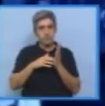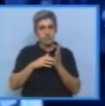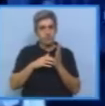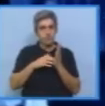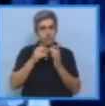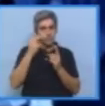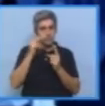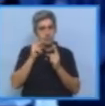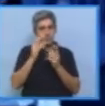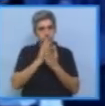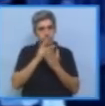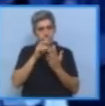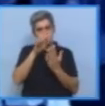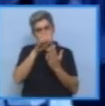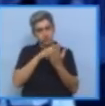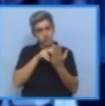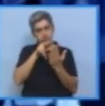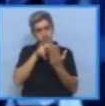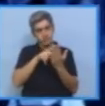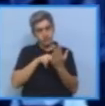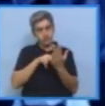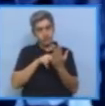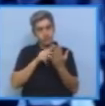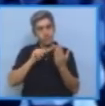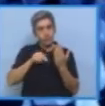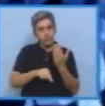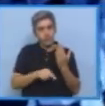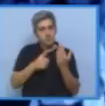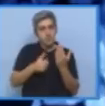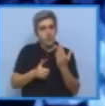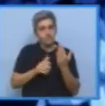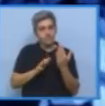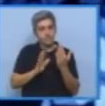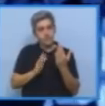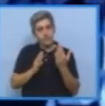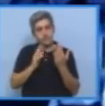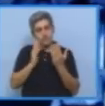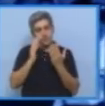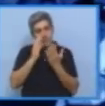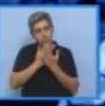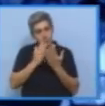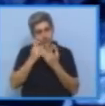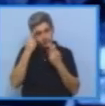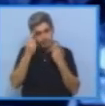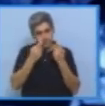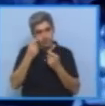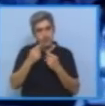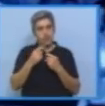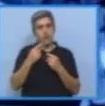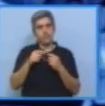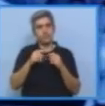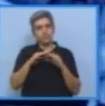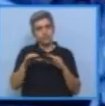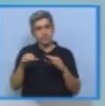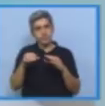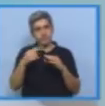um olhar apenas sobre o texto pode não ir à profundidade daquilo que ele está a falar, não é? Portanto, também apesar de tudo, estes textos... a